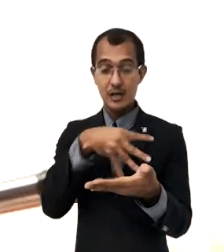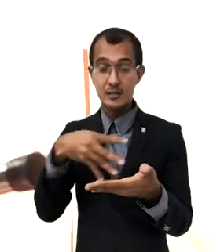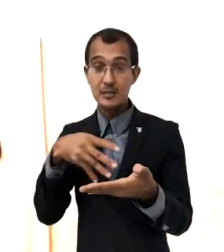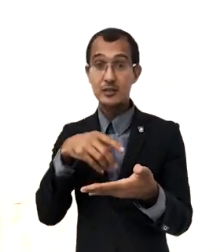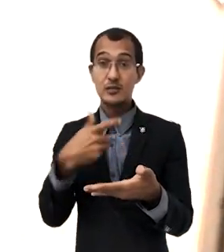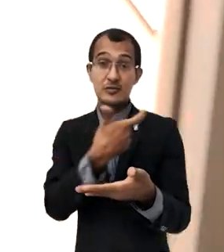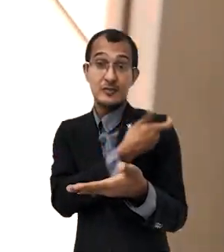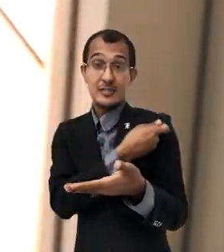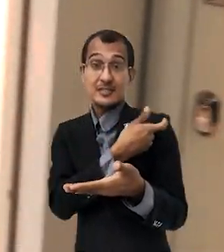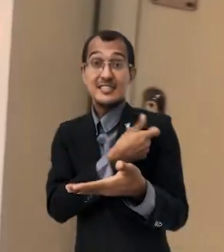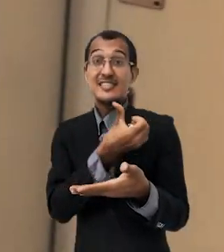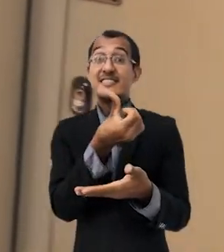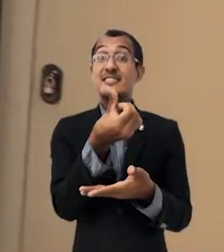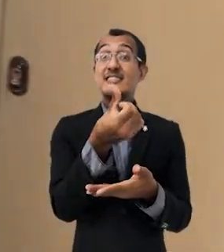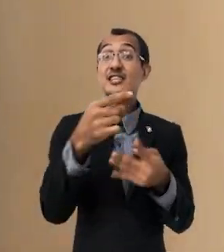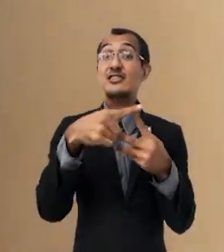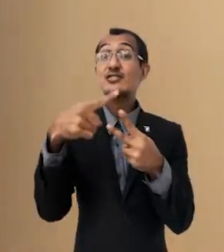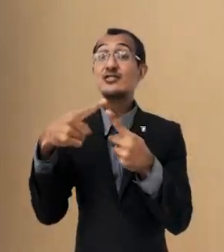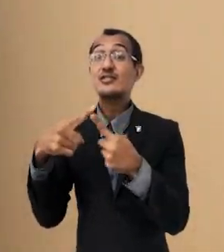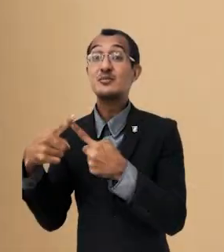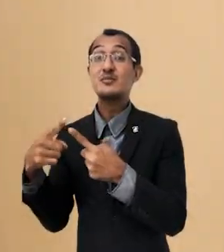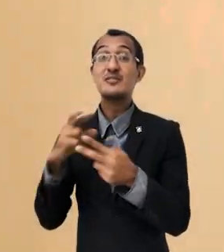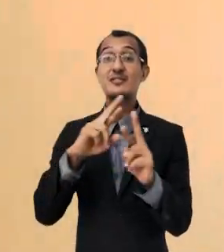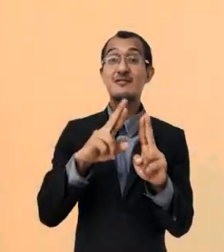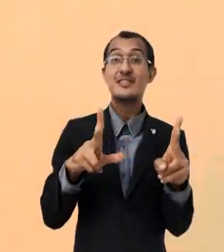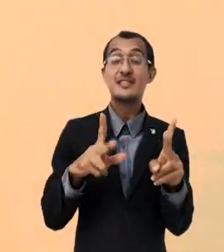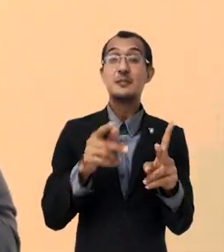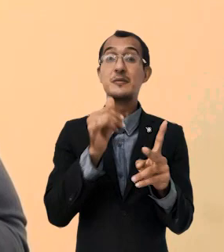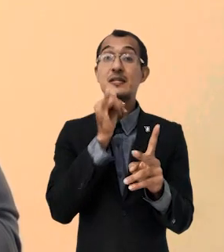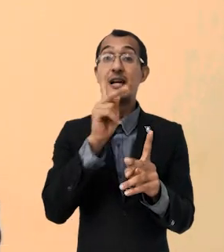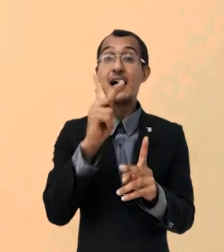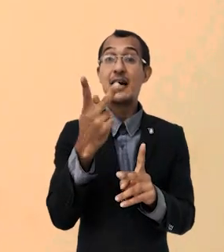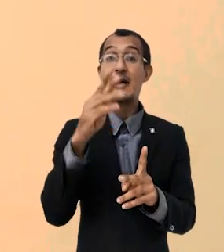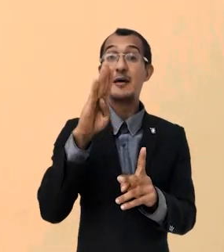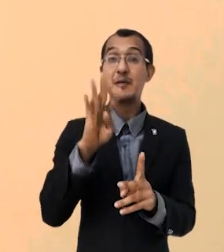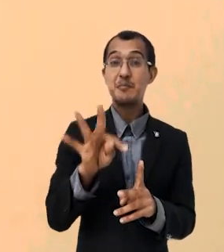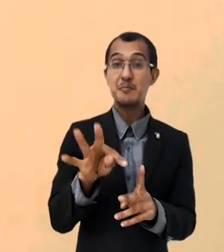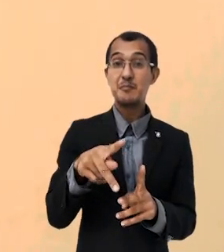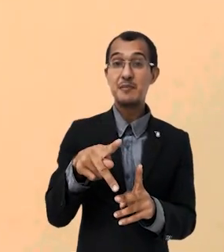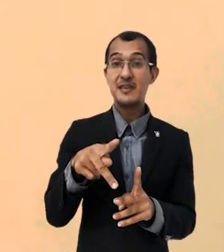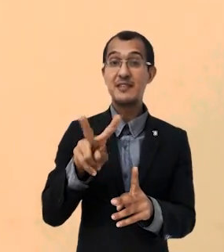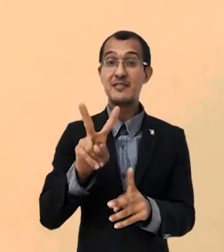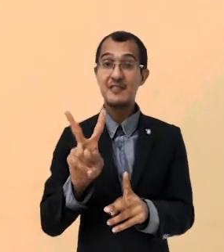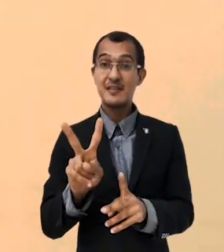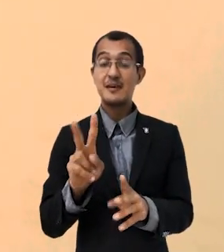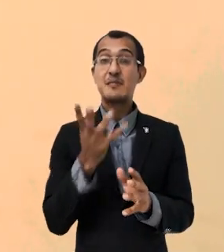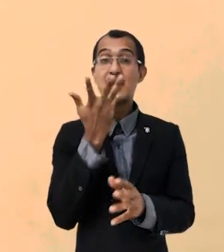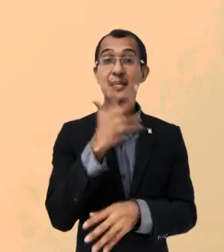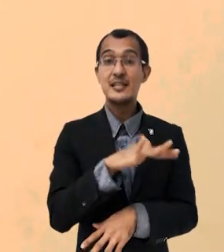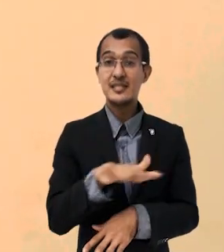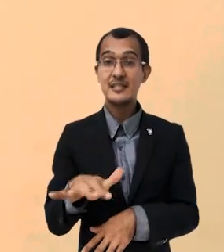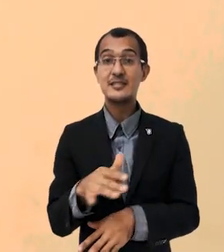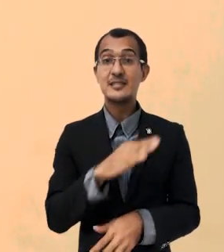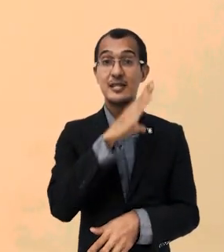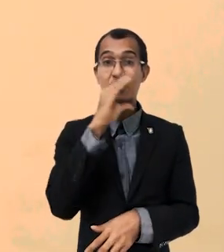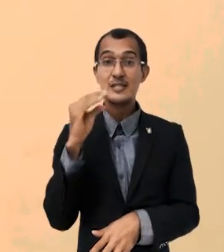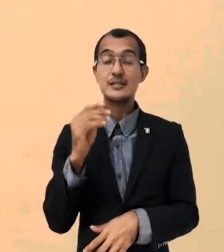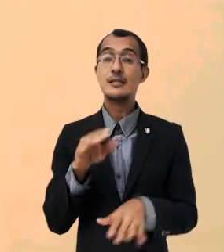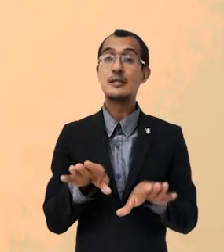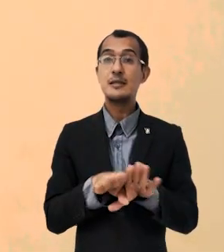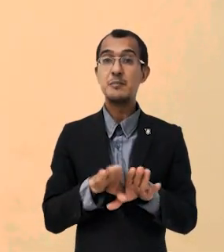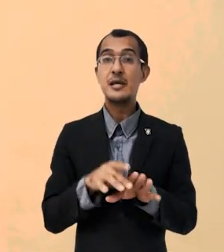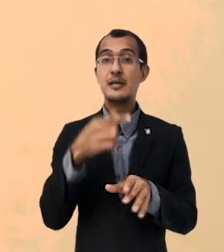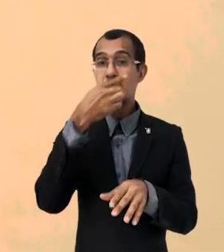atualizar o cartão de vacinação, com pelo menos 6 tipos de vacina, como a HPV para crianças e adolescentes,